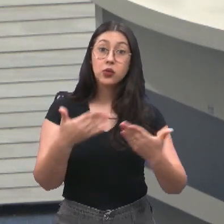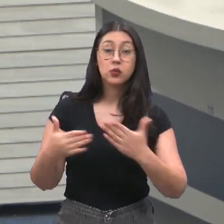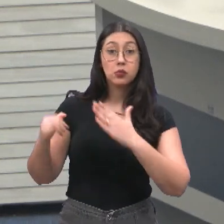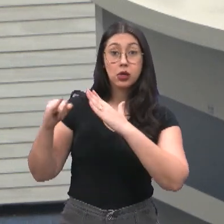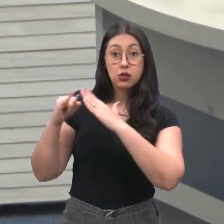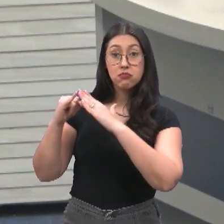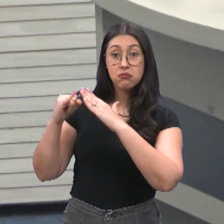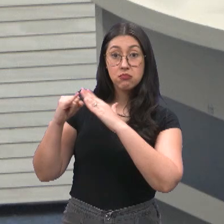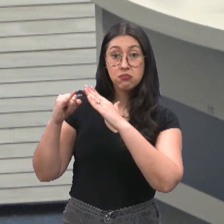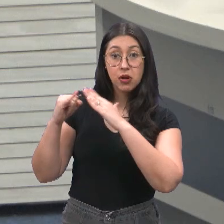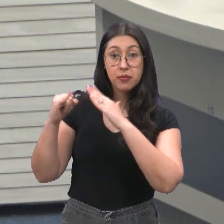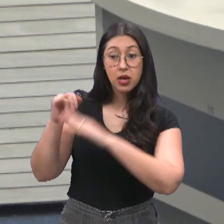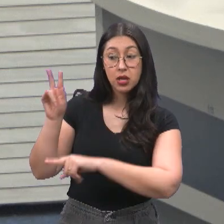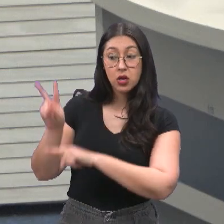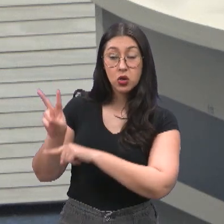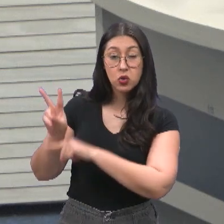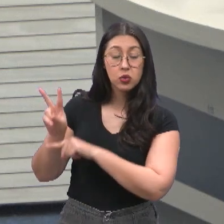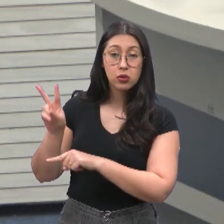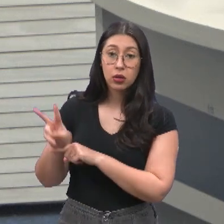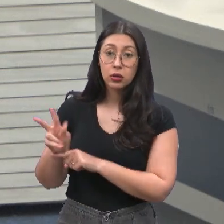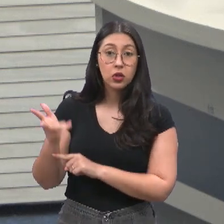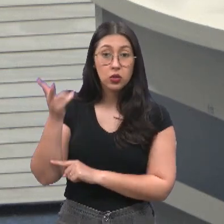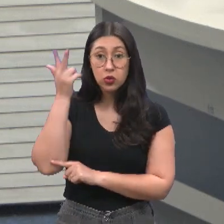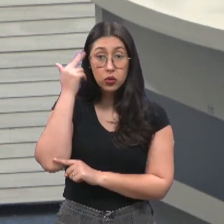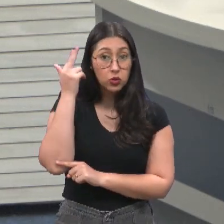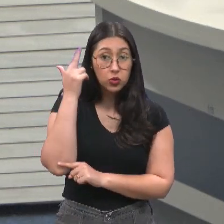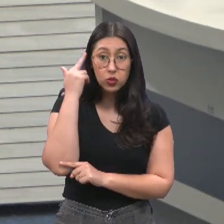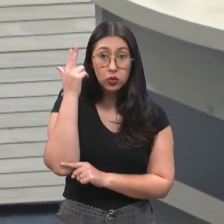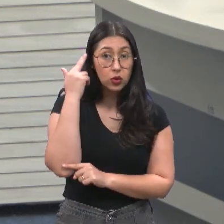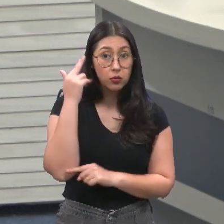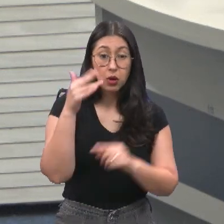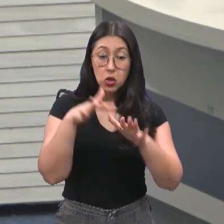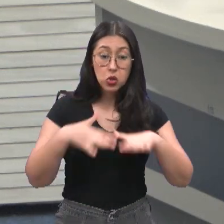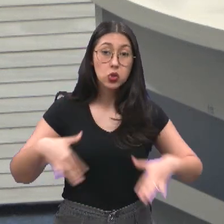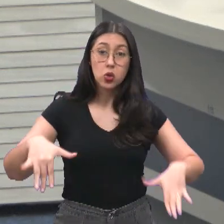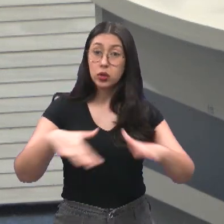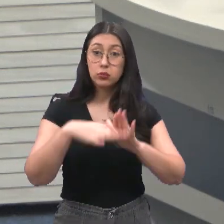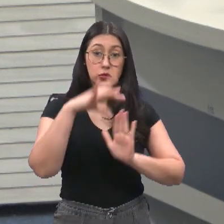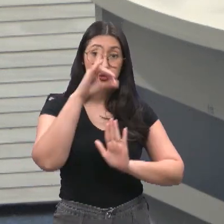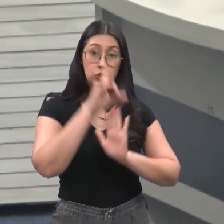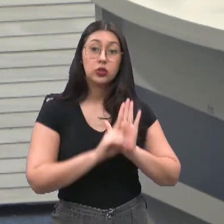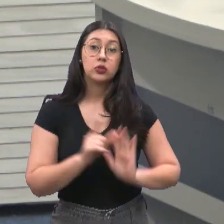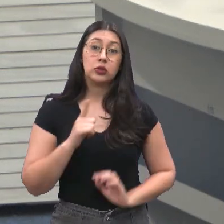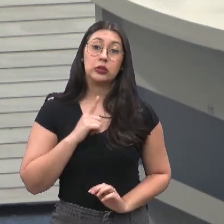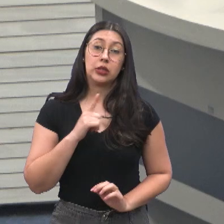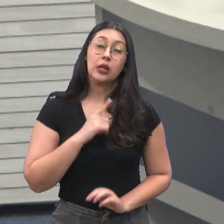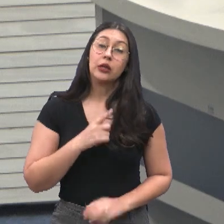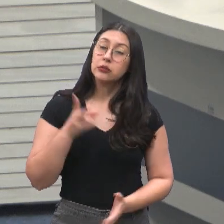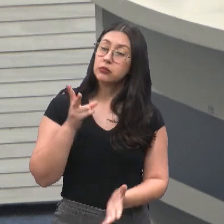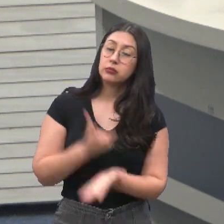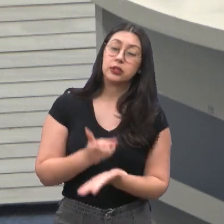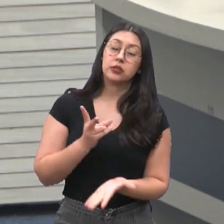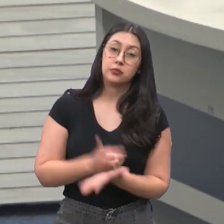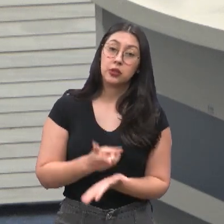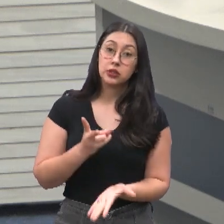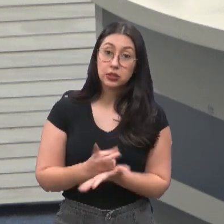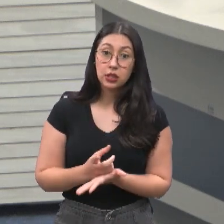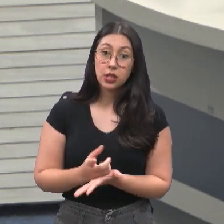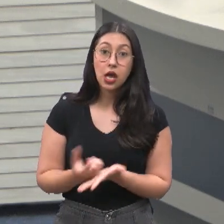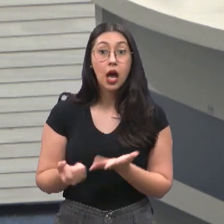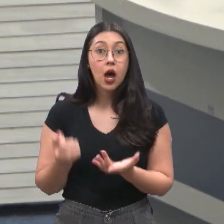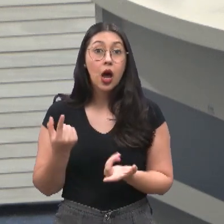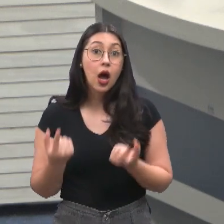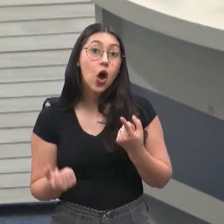um procedimento comum e legítimo de todas as pessoas. Mesmo assim, alguns preferem